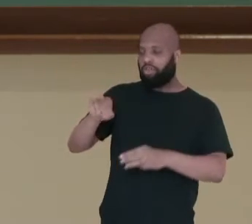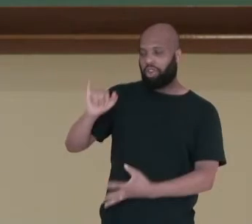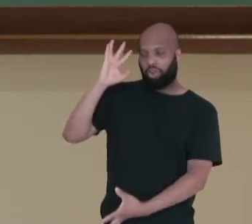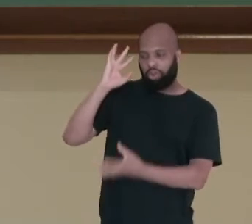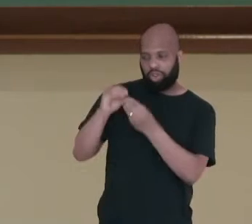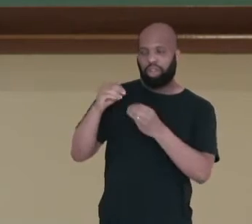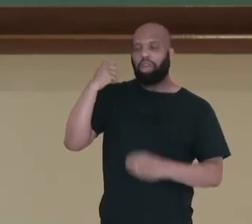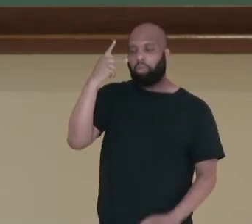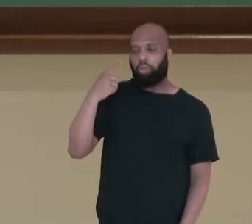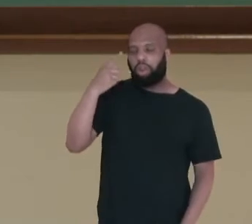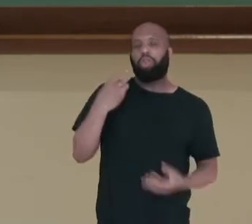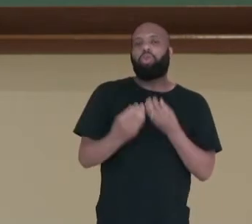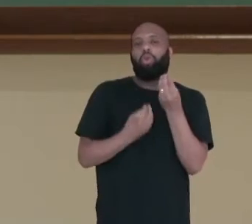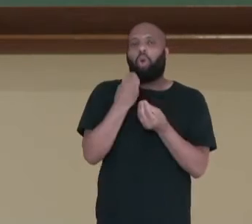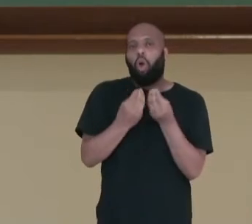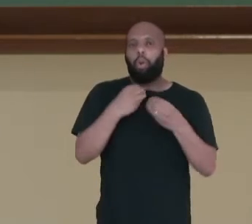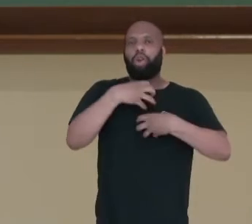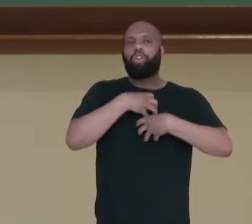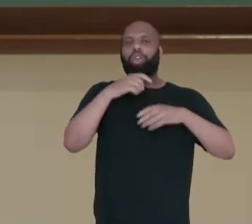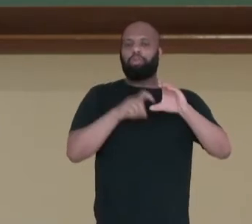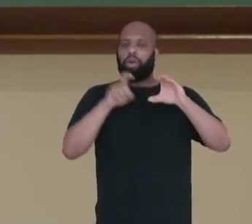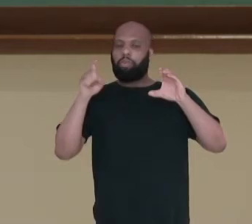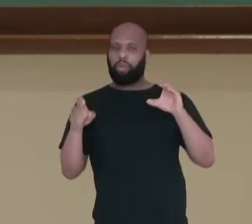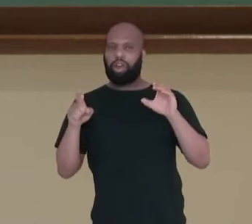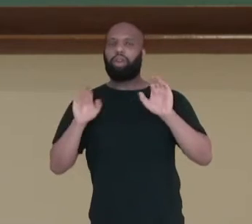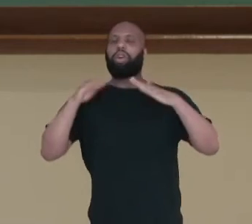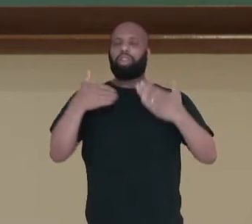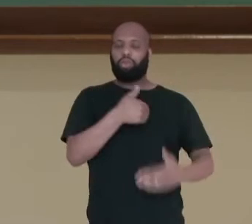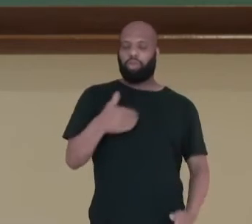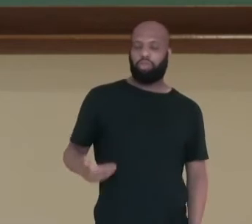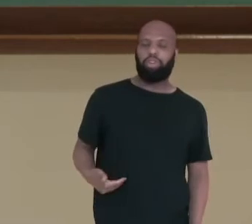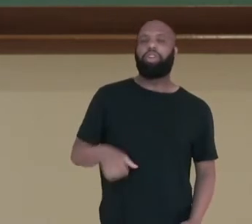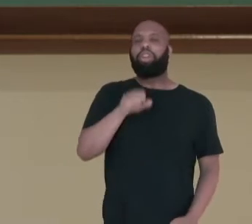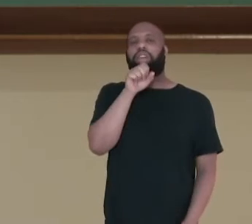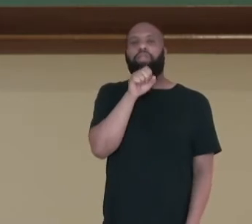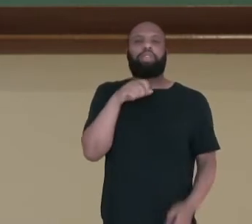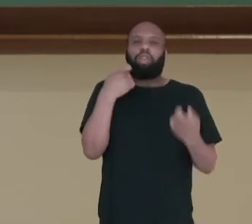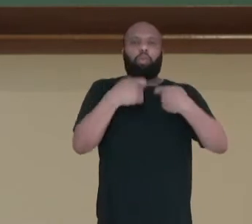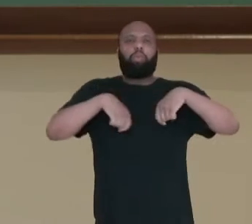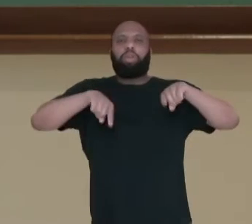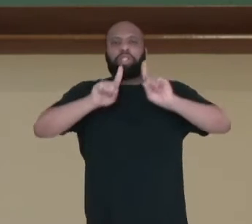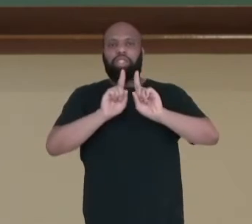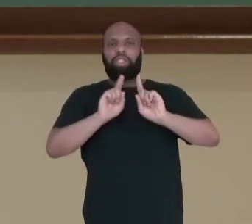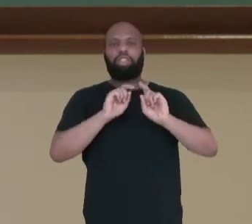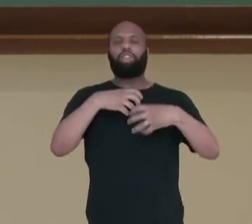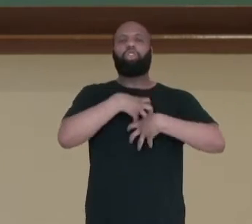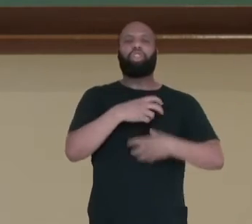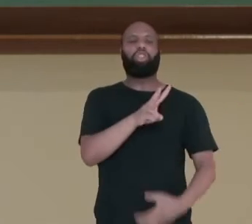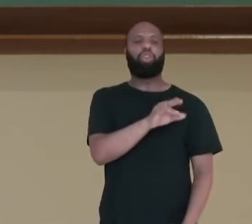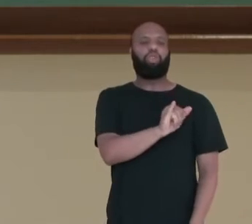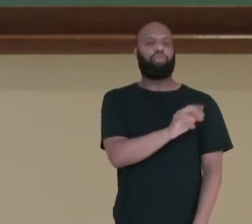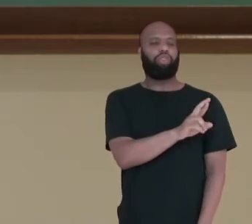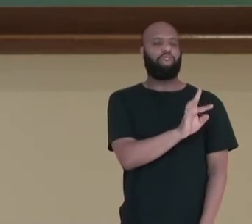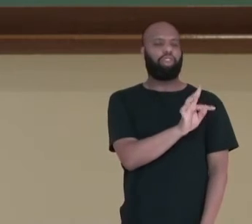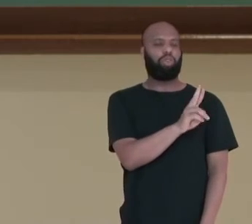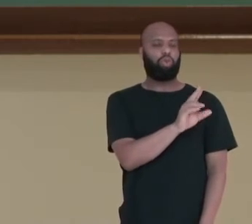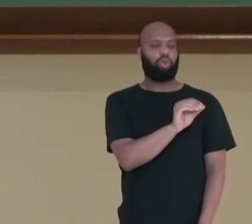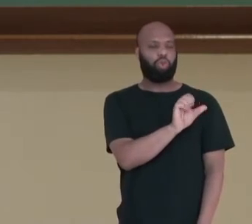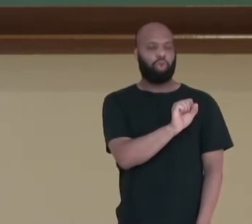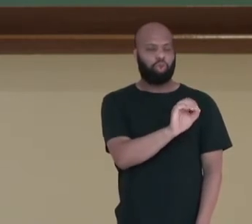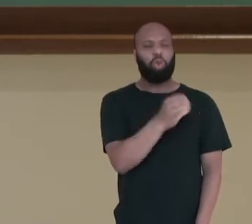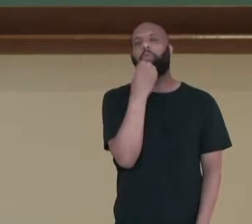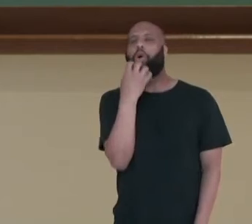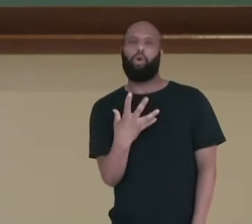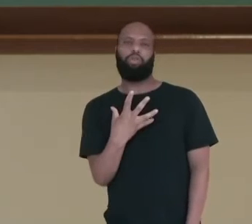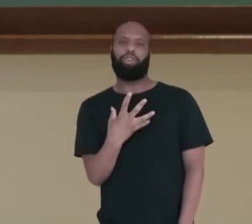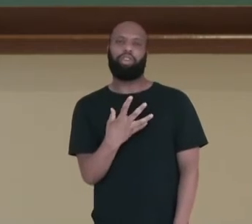uma categoria autônoma. Em que sentido? O governante não necessariamente precisa ser virtuoso, precisa ser bonzinho, precisa